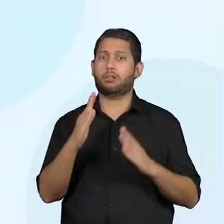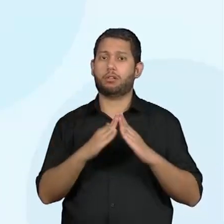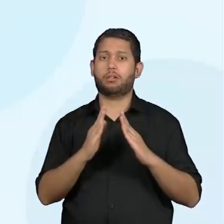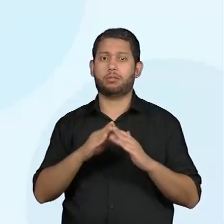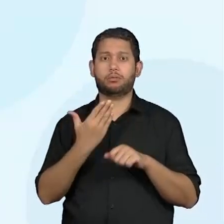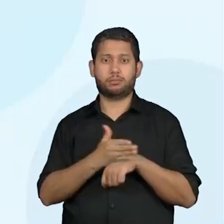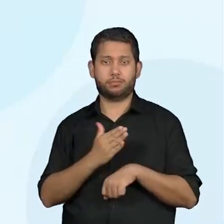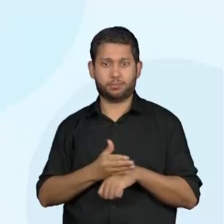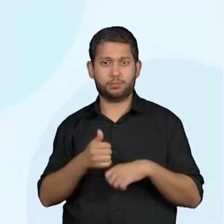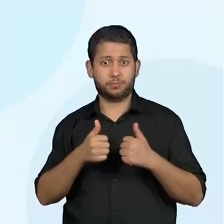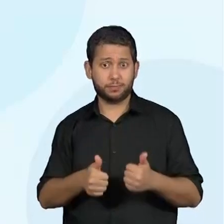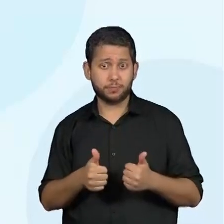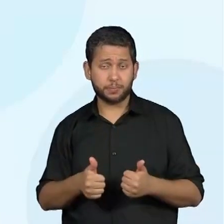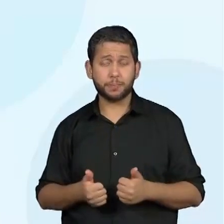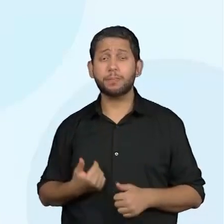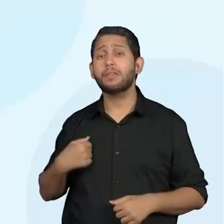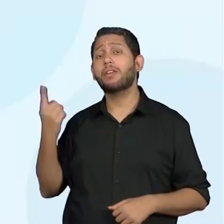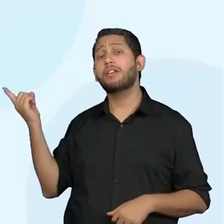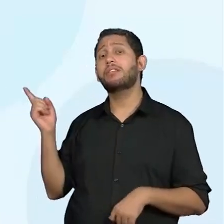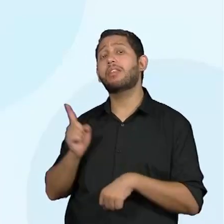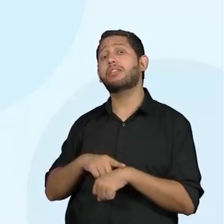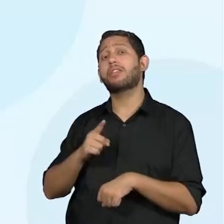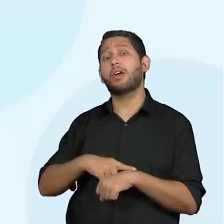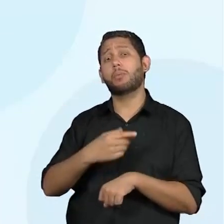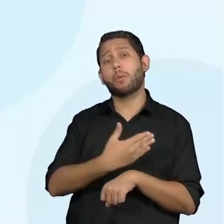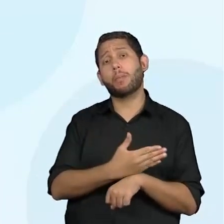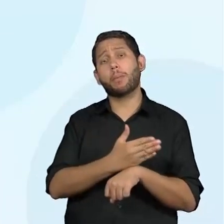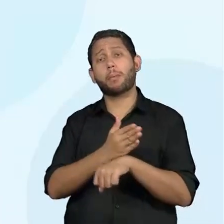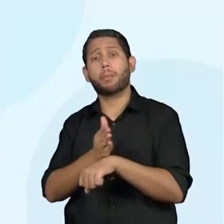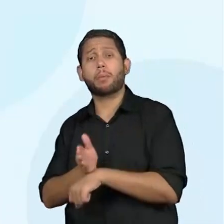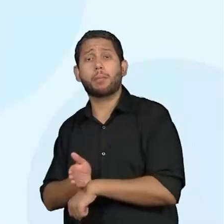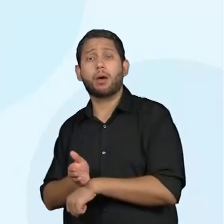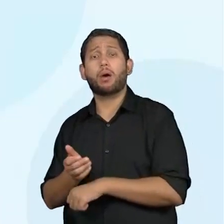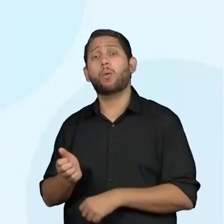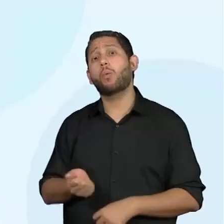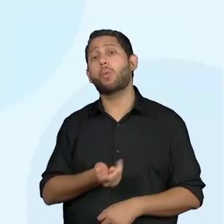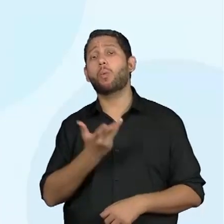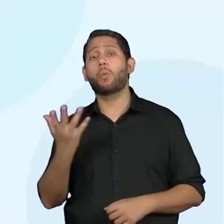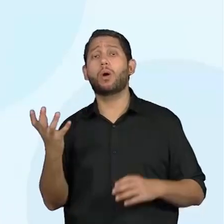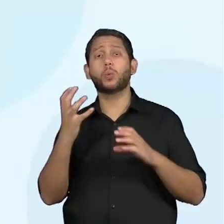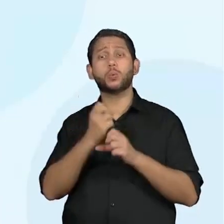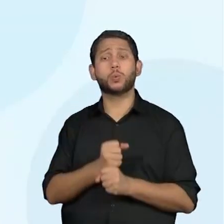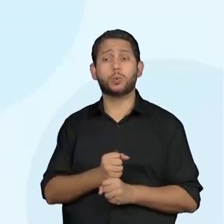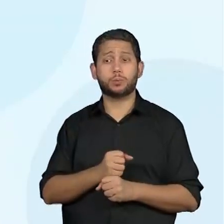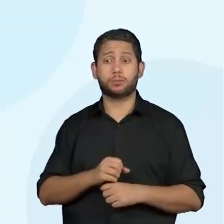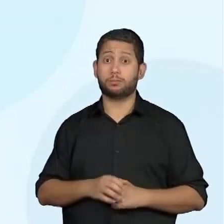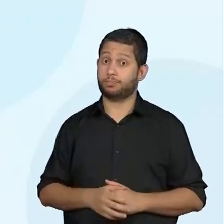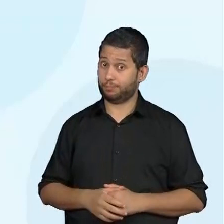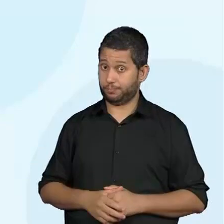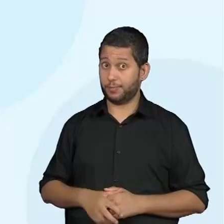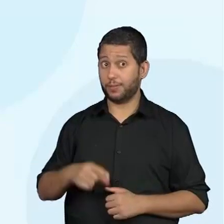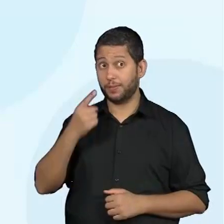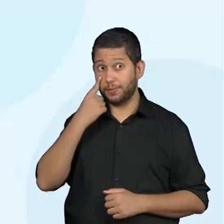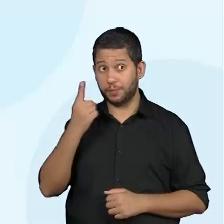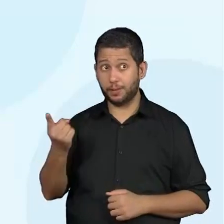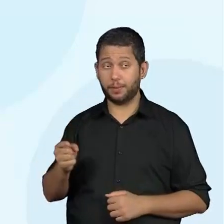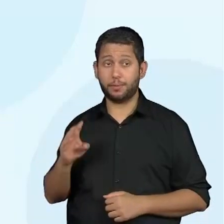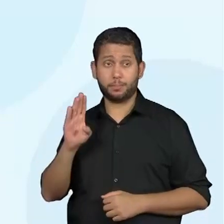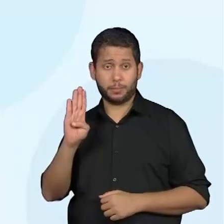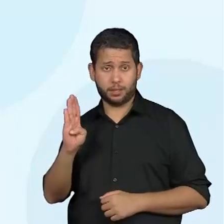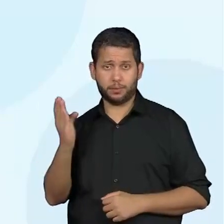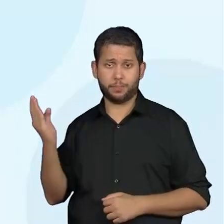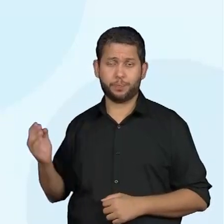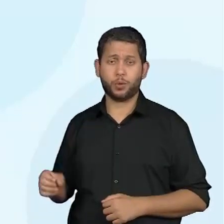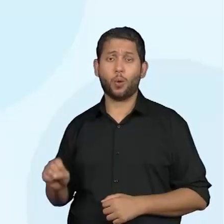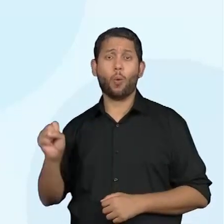comigo. Qual foi o tempo transcorrido entre o relógio, no item B, o relógio que